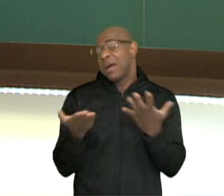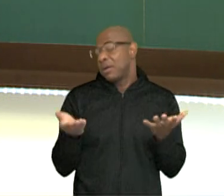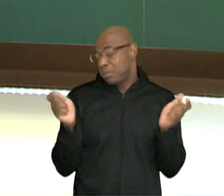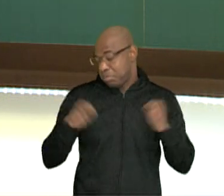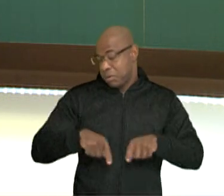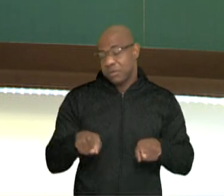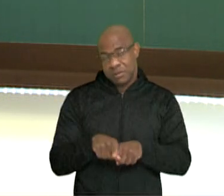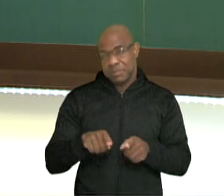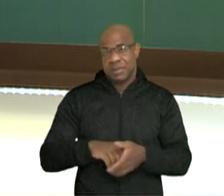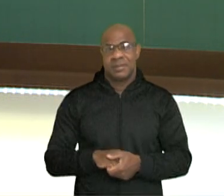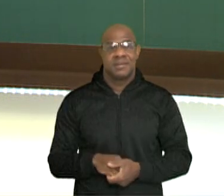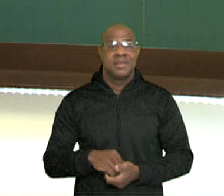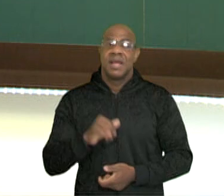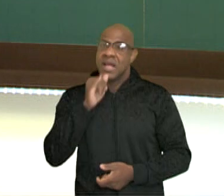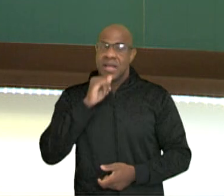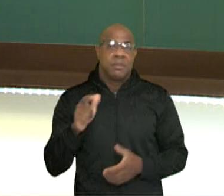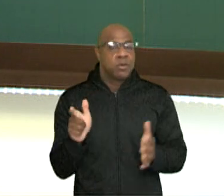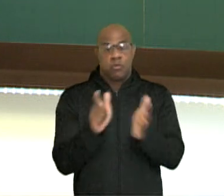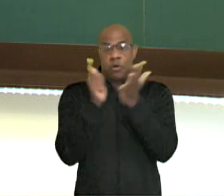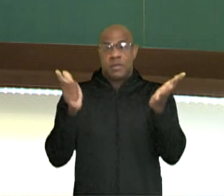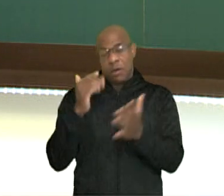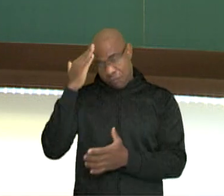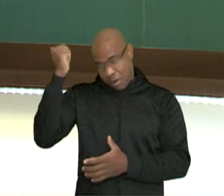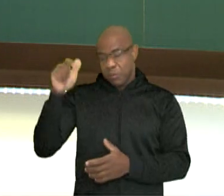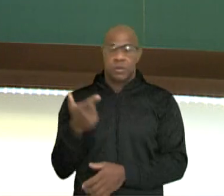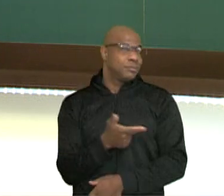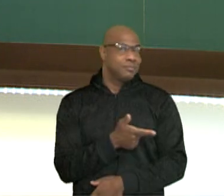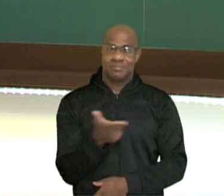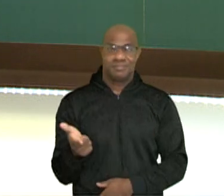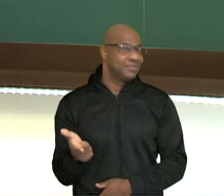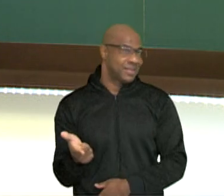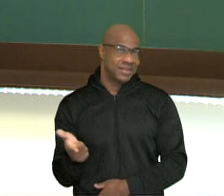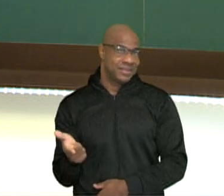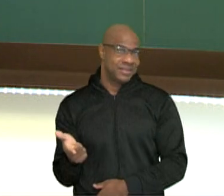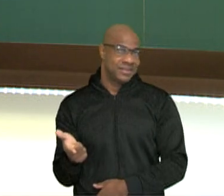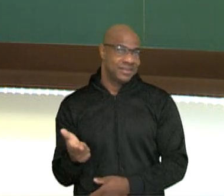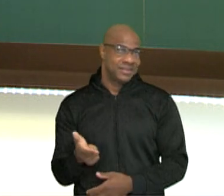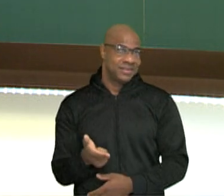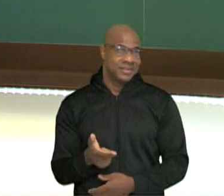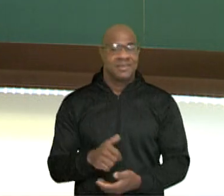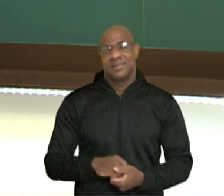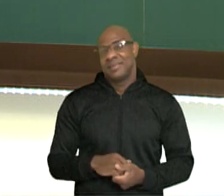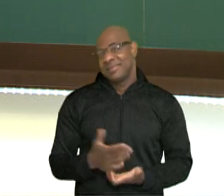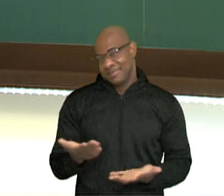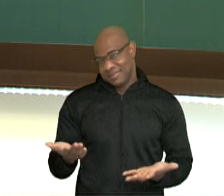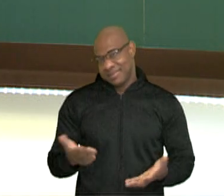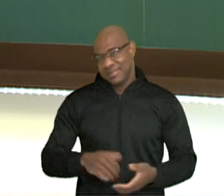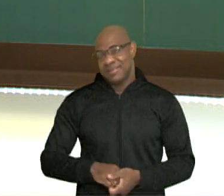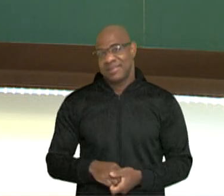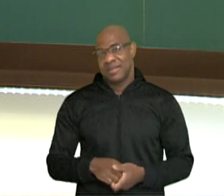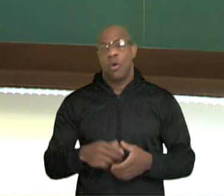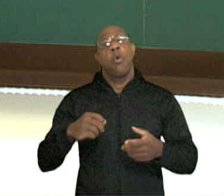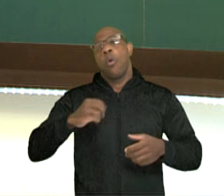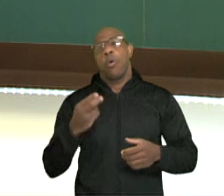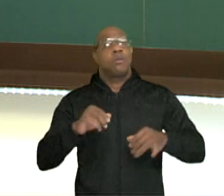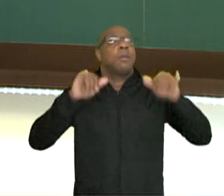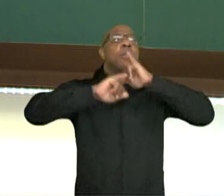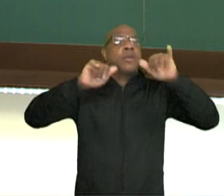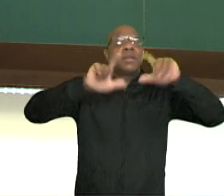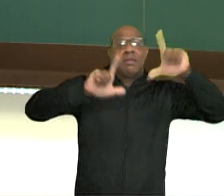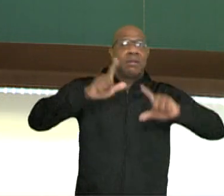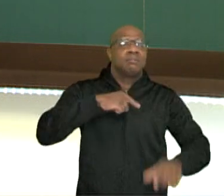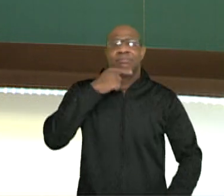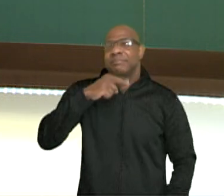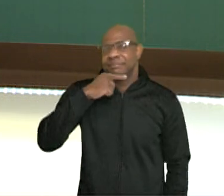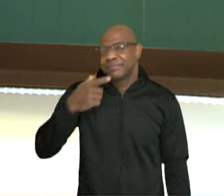aí, nacional, por exemplo, né? De origem nacional, estadual, enfim. Não